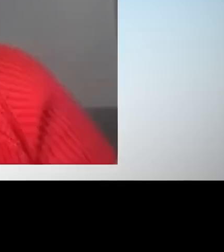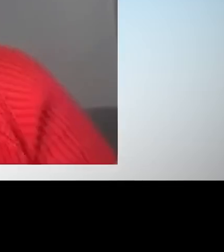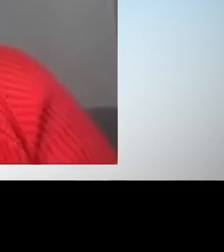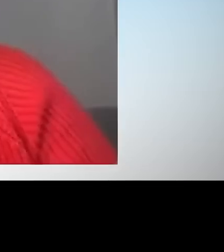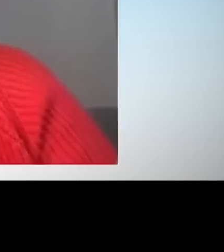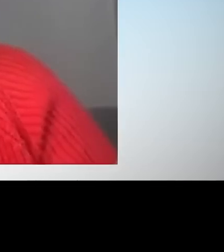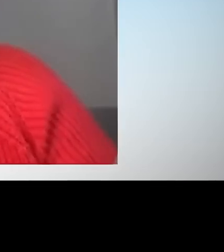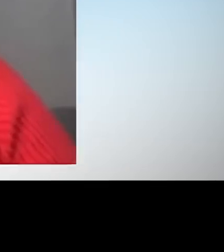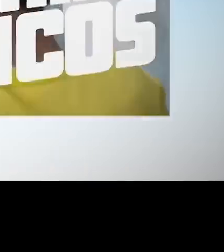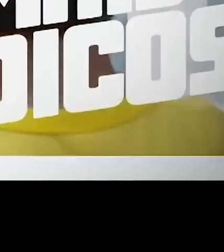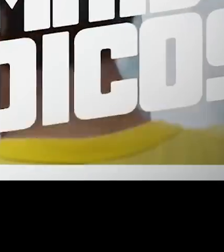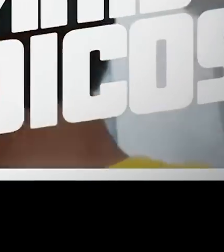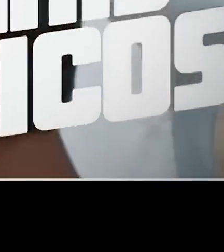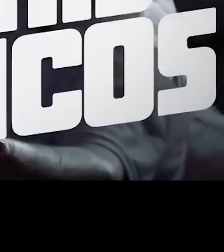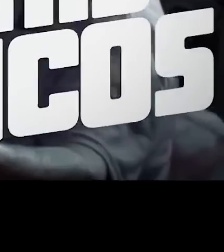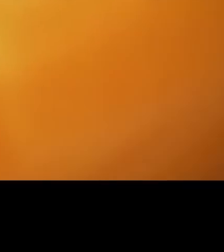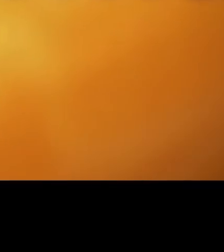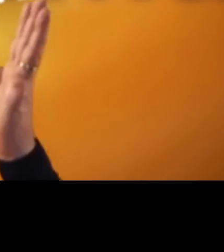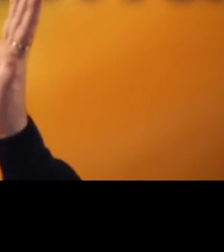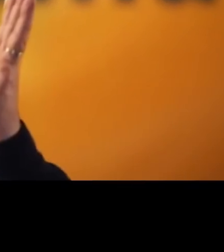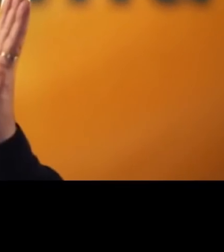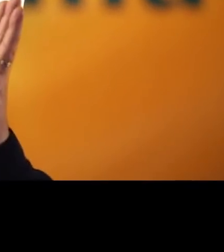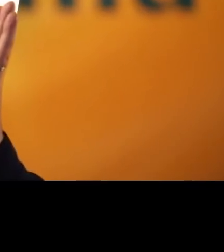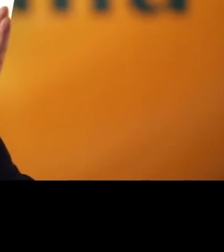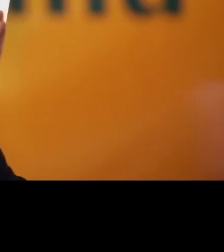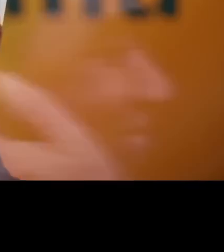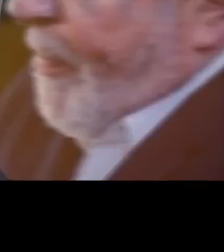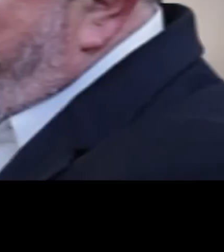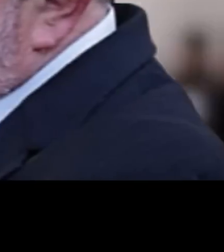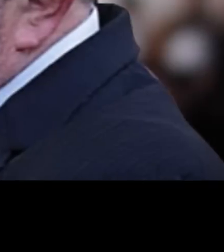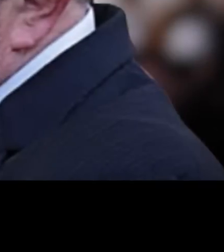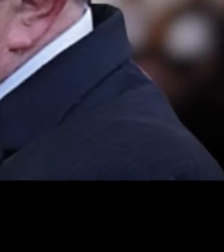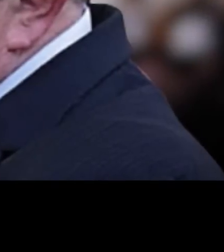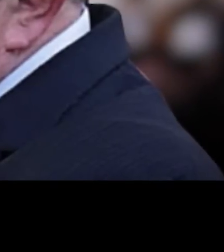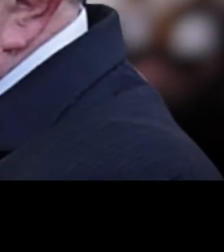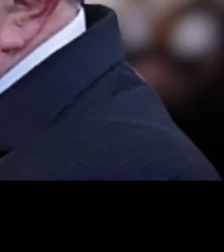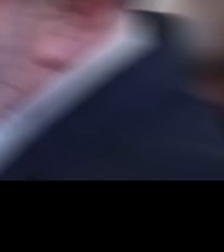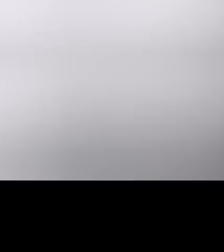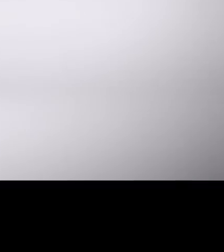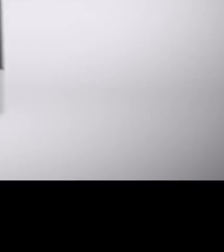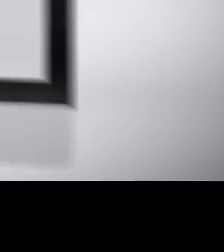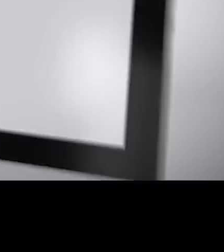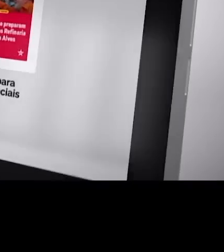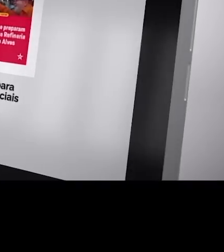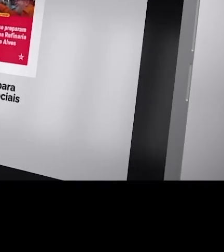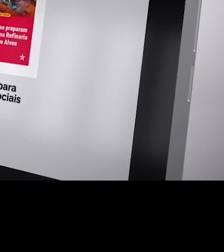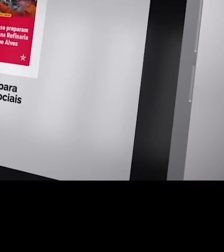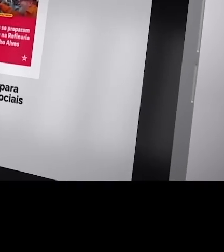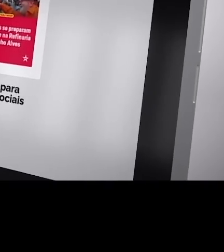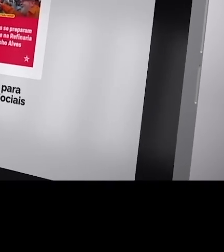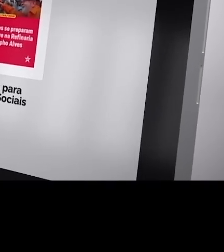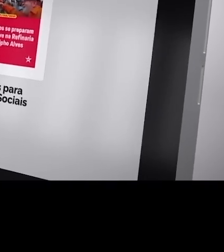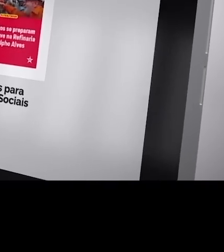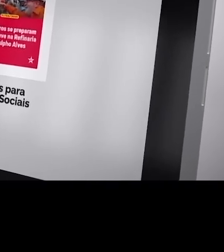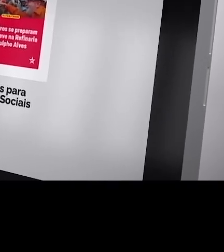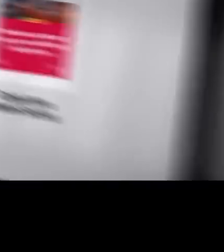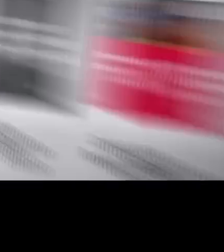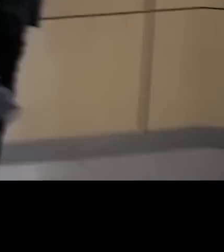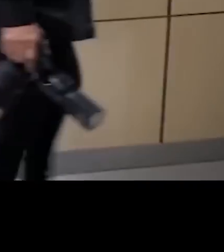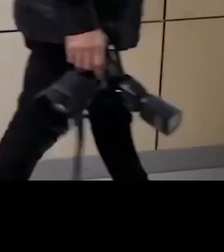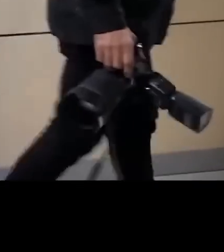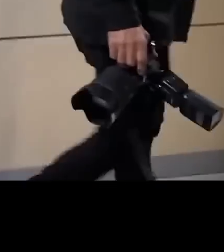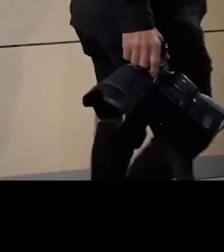gente, todo mundo merece investimento. Para quem já é da casa, siga em sintonia com a